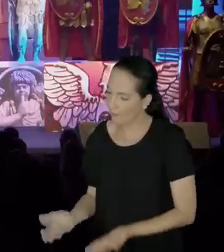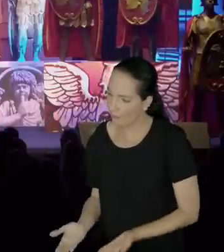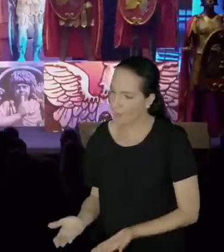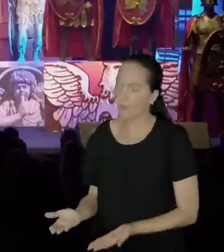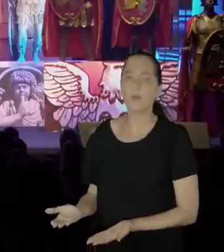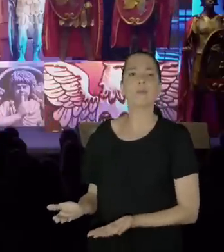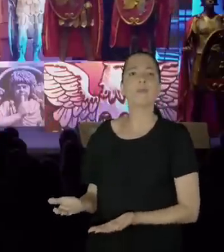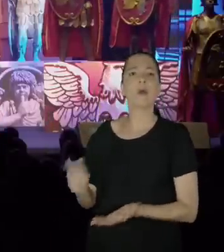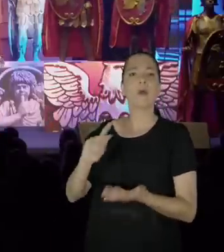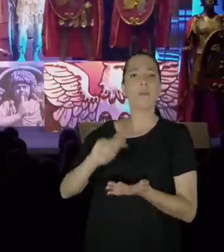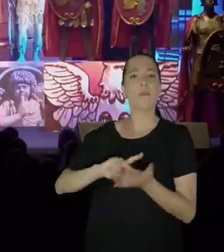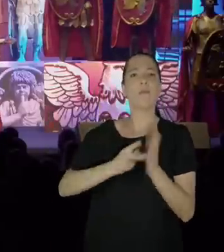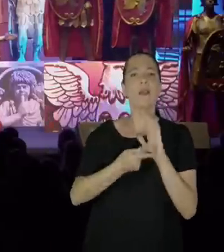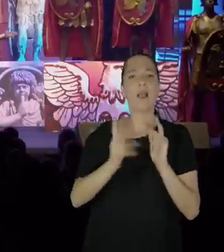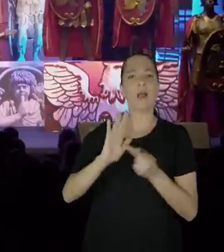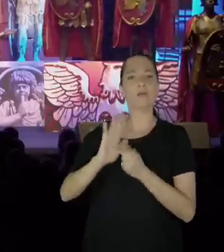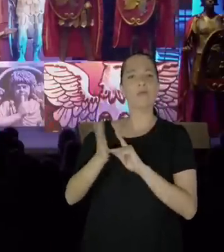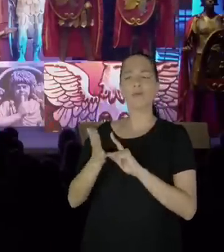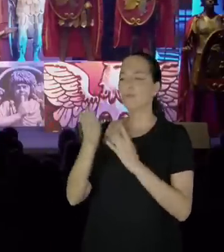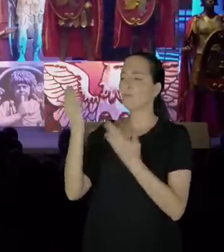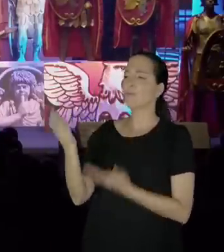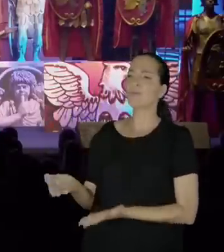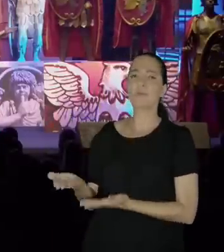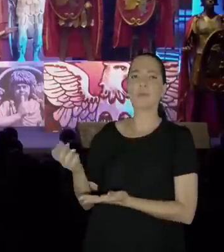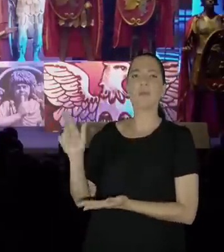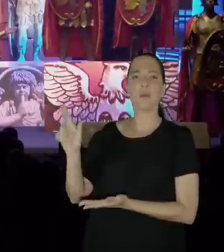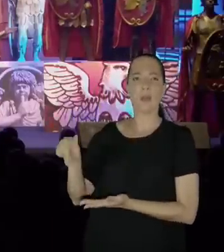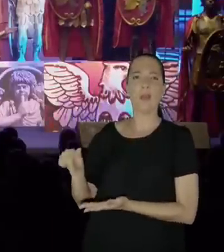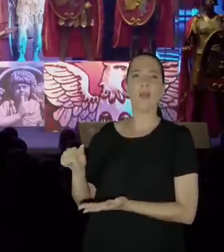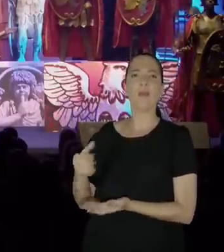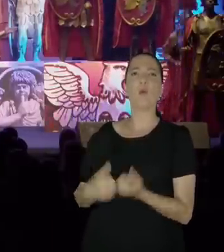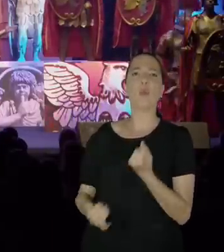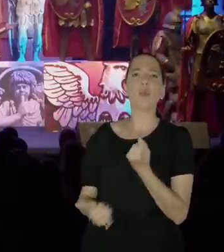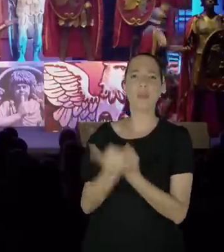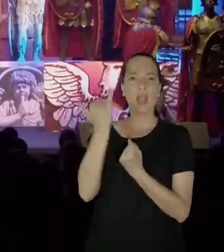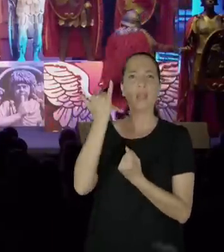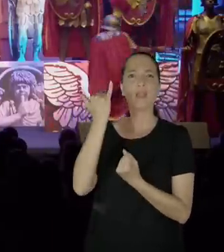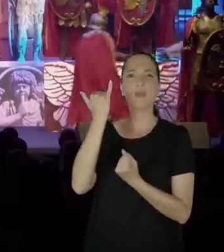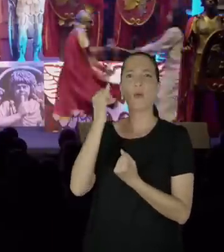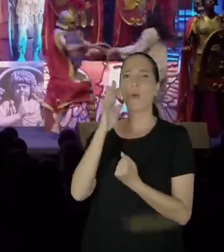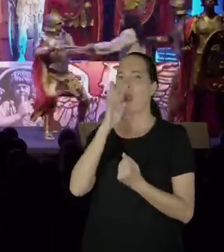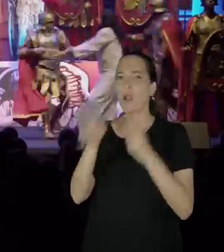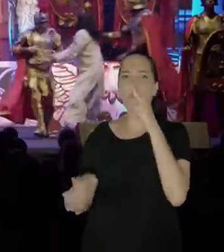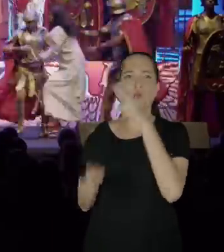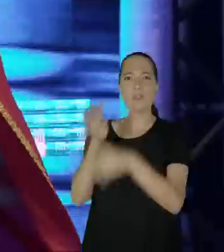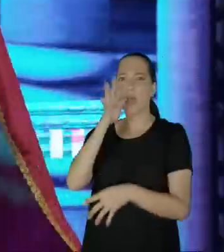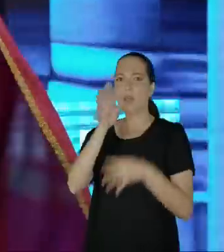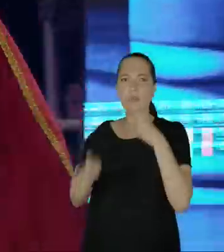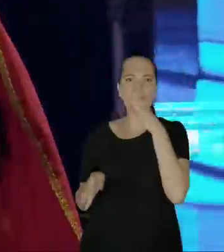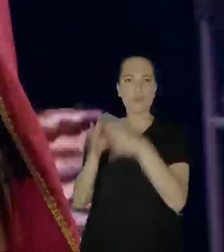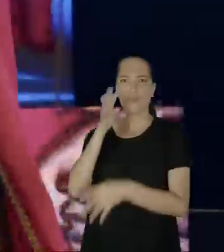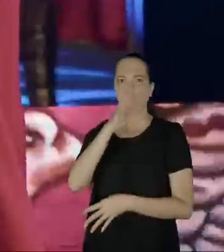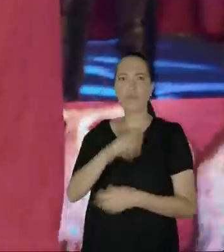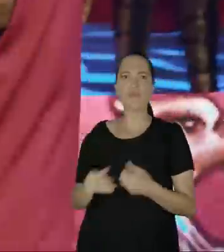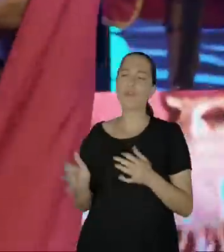de Pôncio Pilatos o judeu acusado de traição, Jesus de Nazaré.